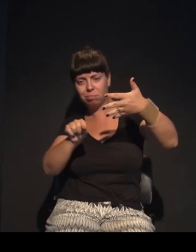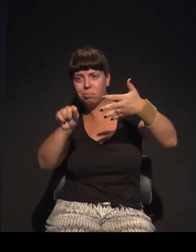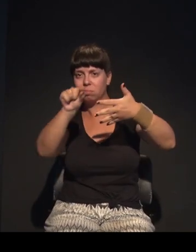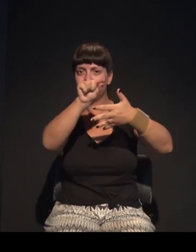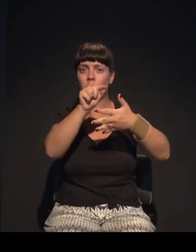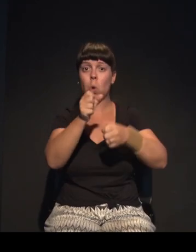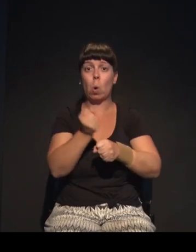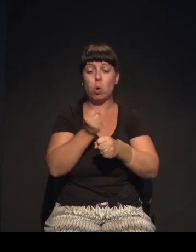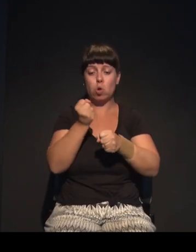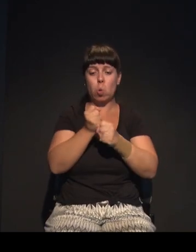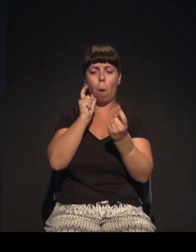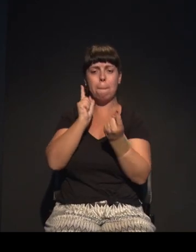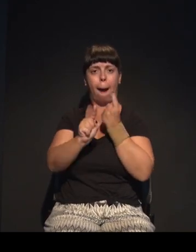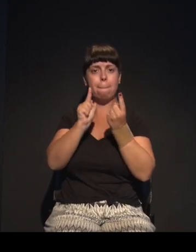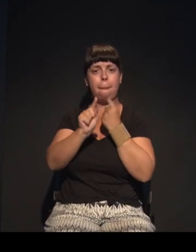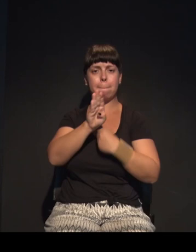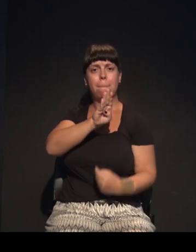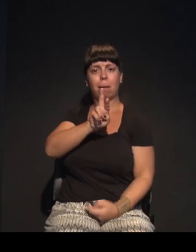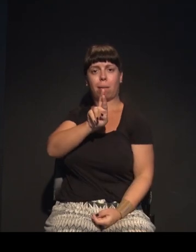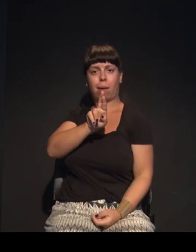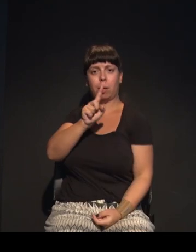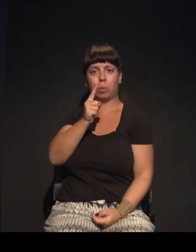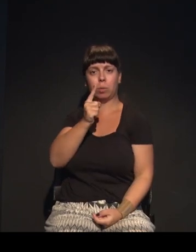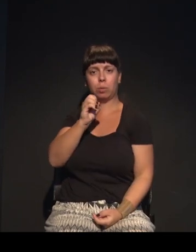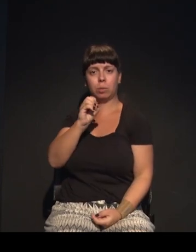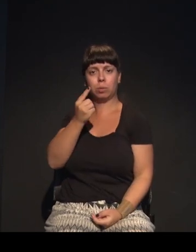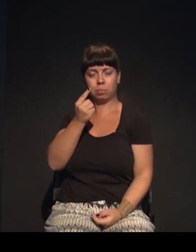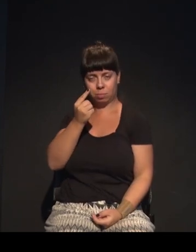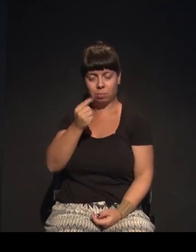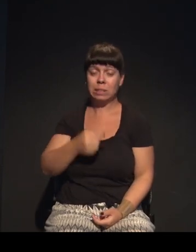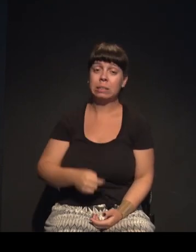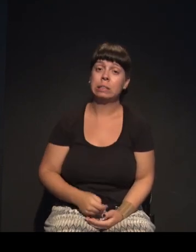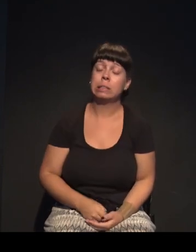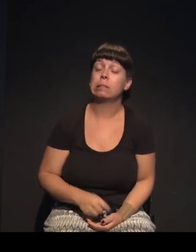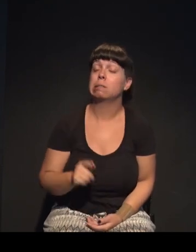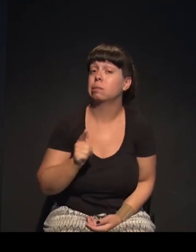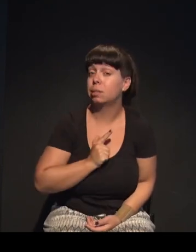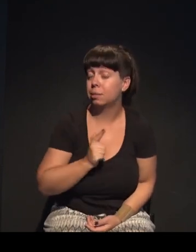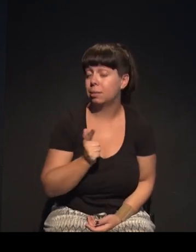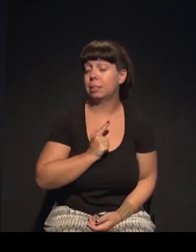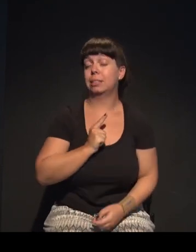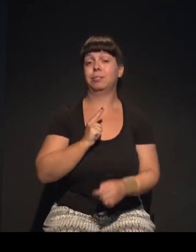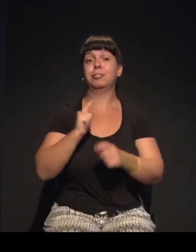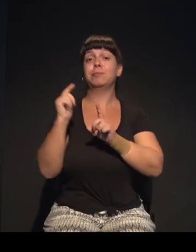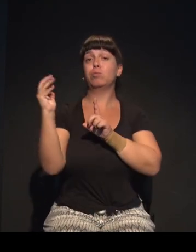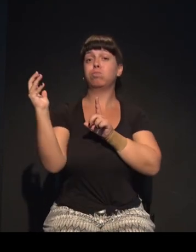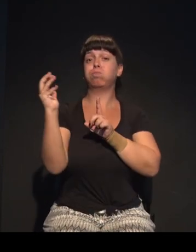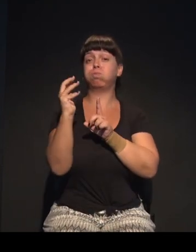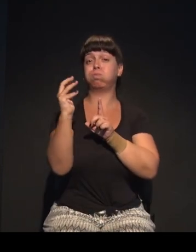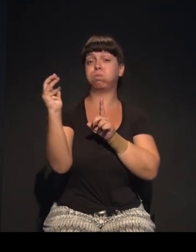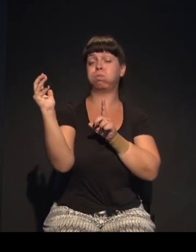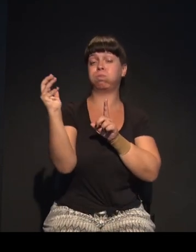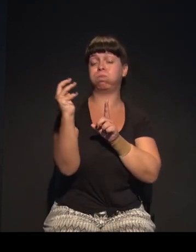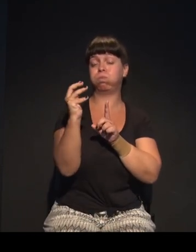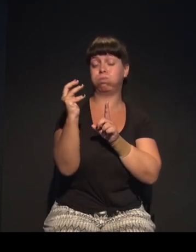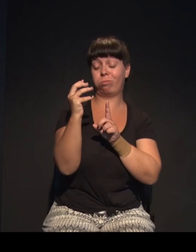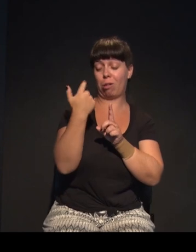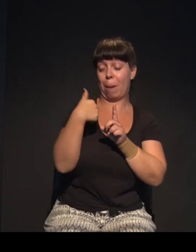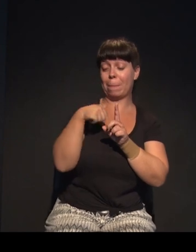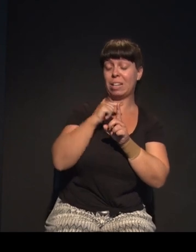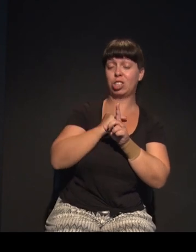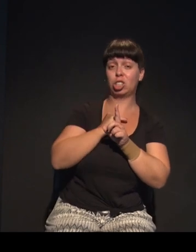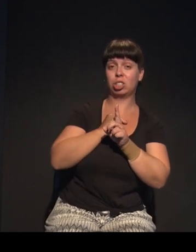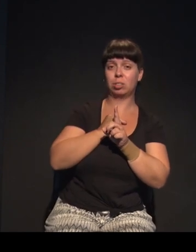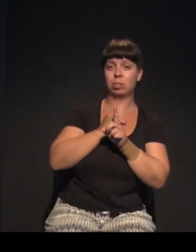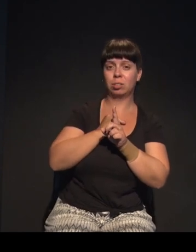br 101 e assim houve várias influências pra pra que a gente é é com